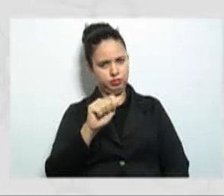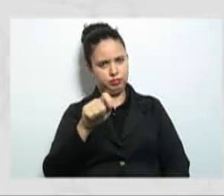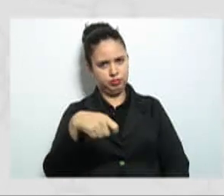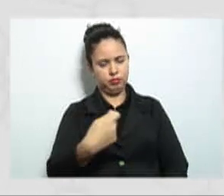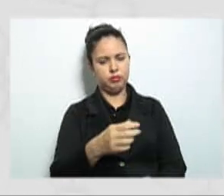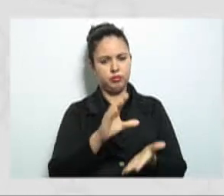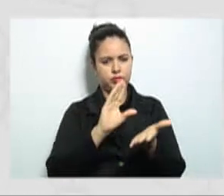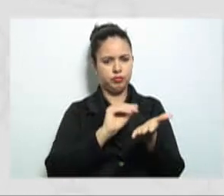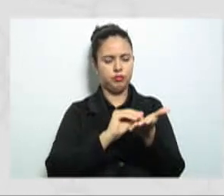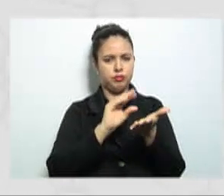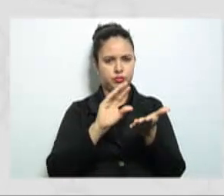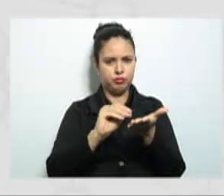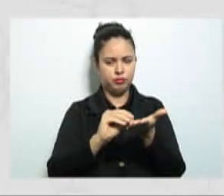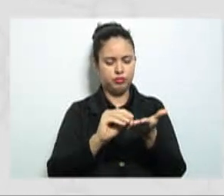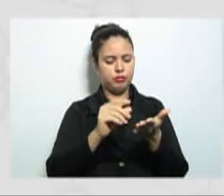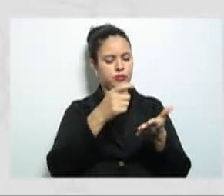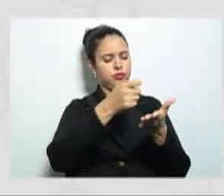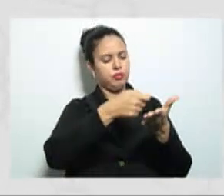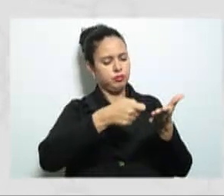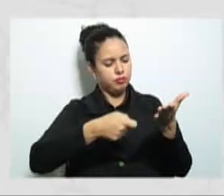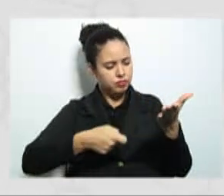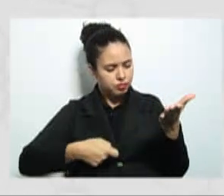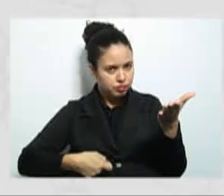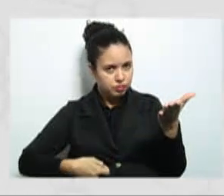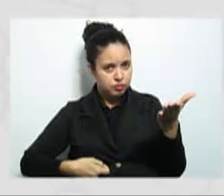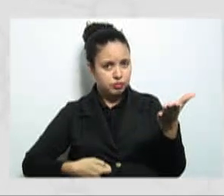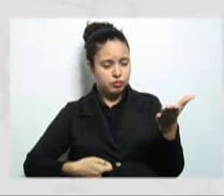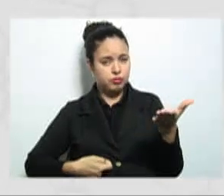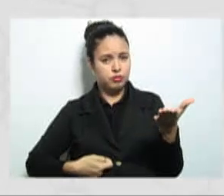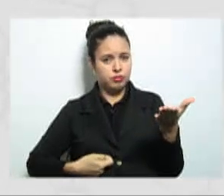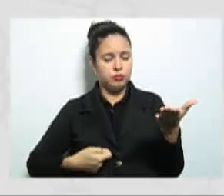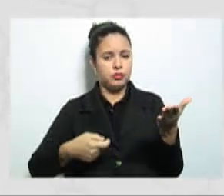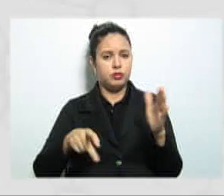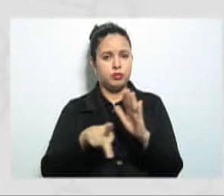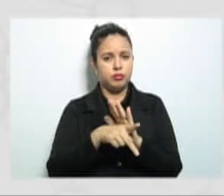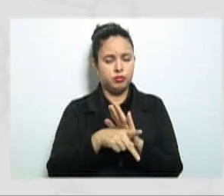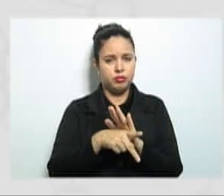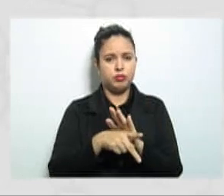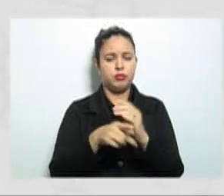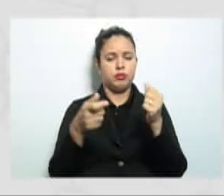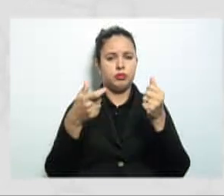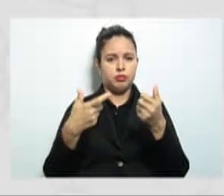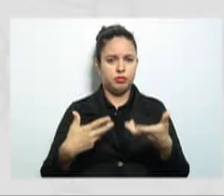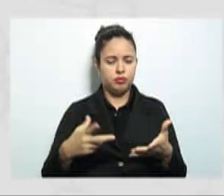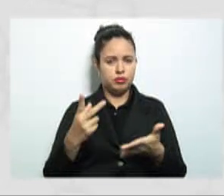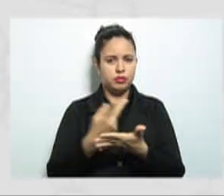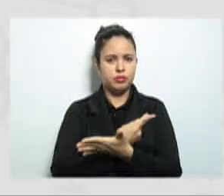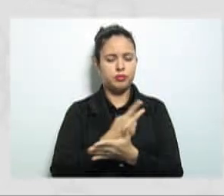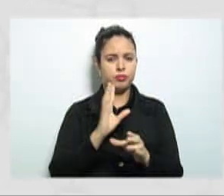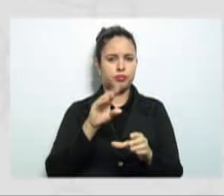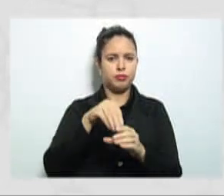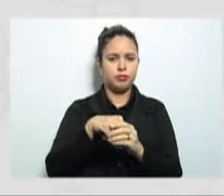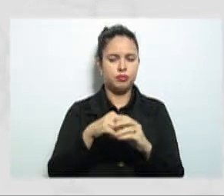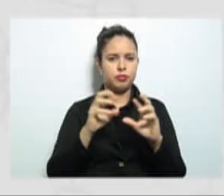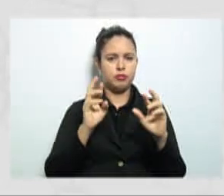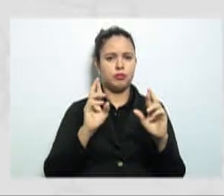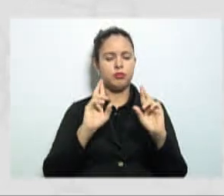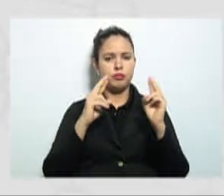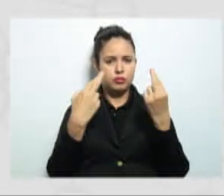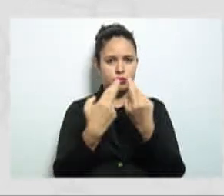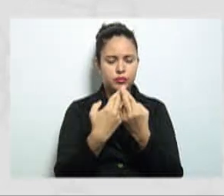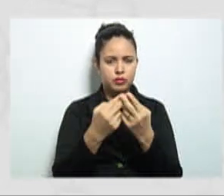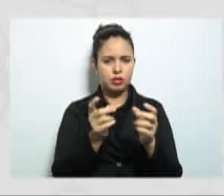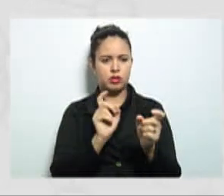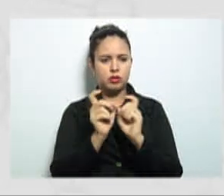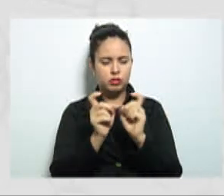relata o que se passou numa reunião, assembleia ou convenção. É, portanto, um relatório pormenorizado de tudo o que se